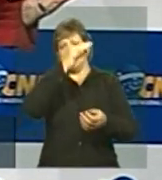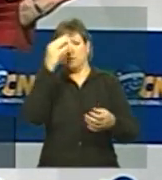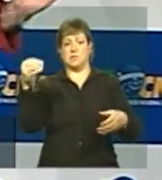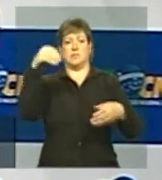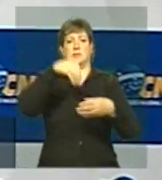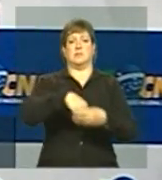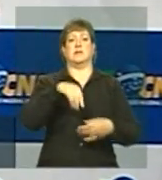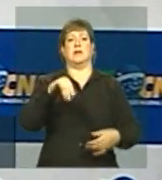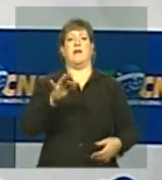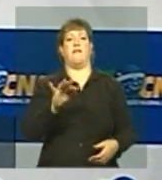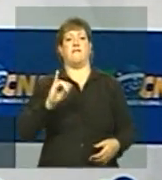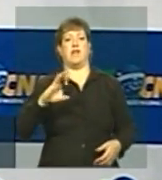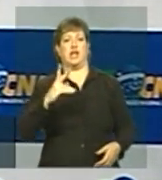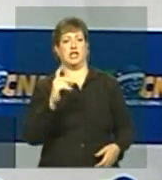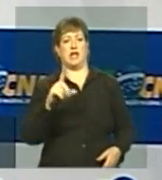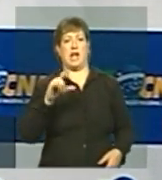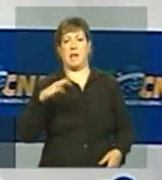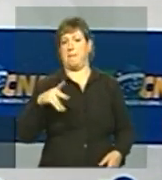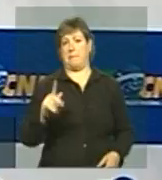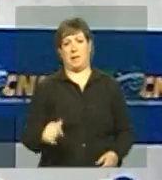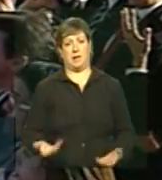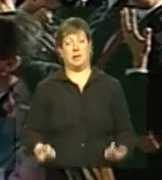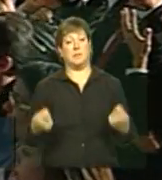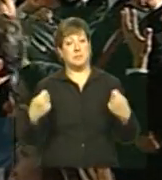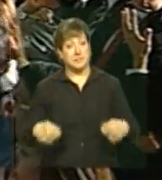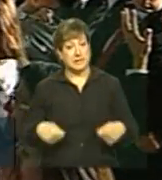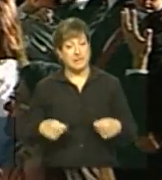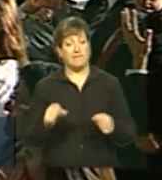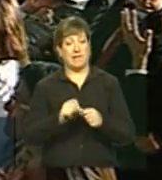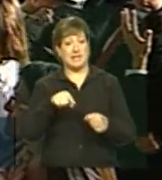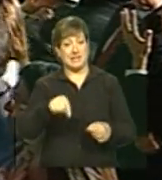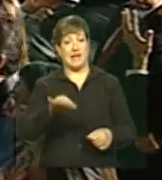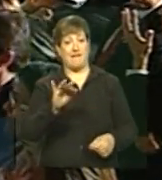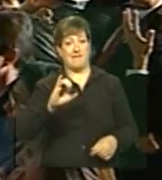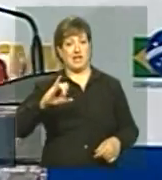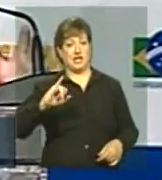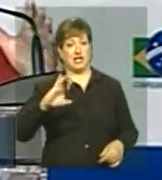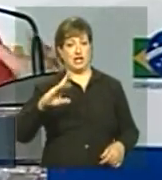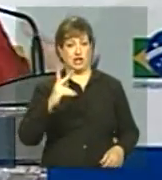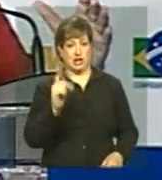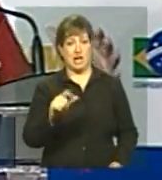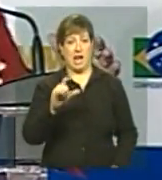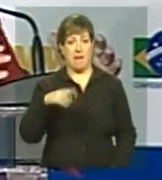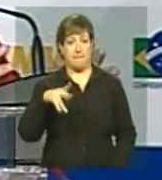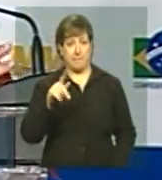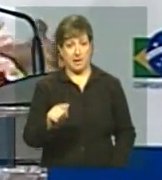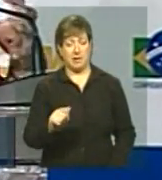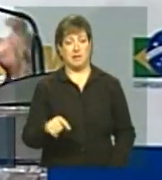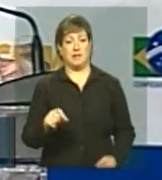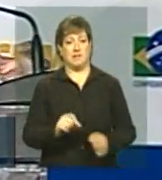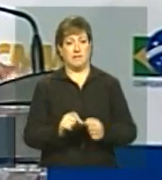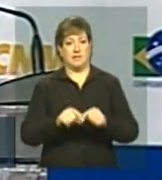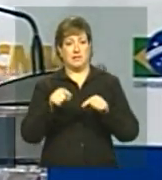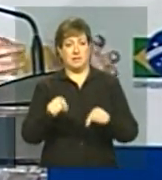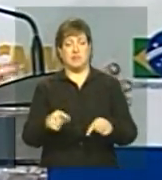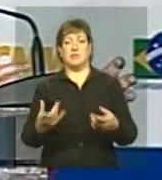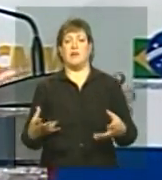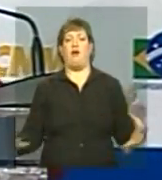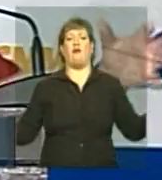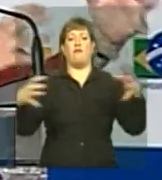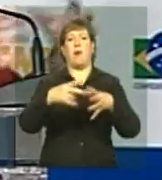limpa. Se tem um jeito de tornar a ficha limpa ineficaz, é colocar pessoas que